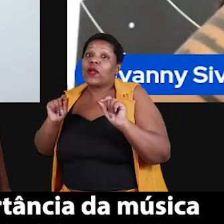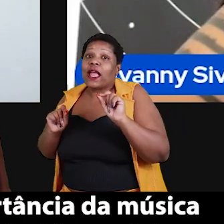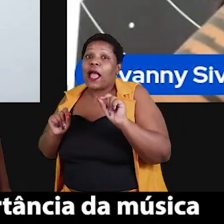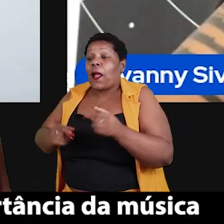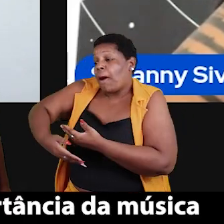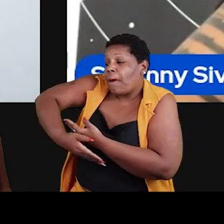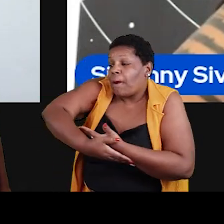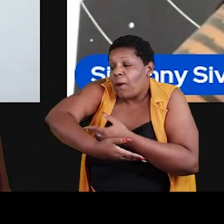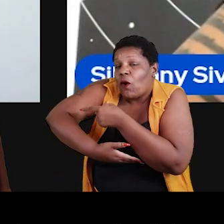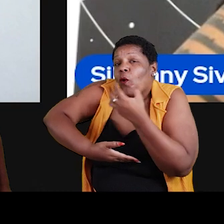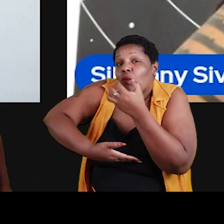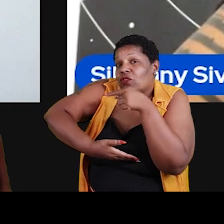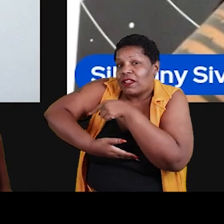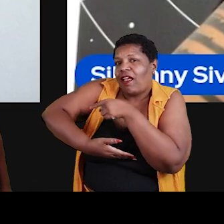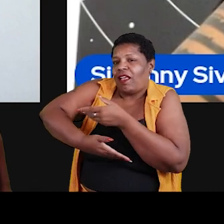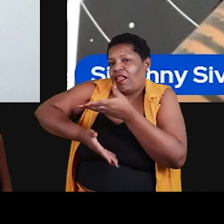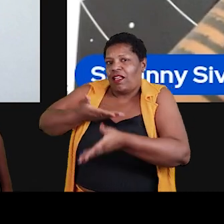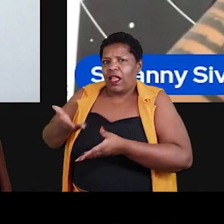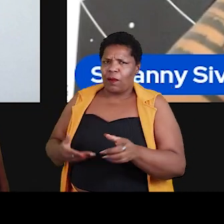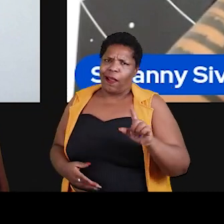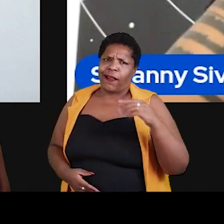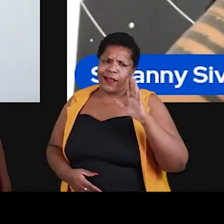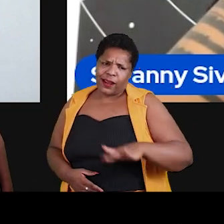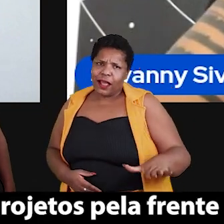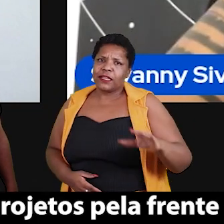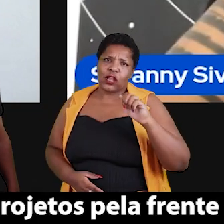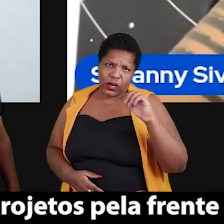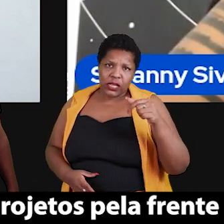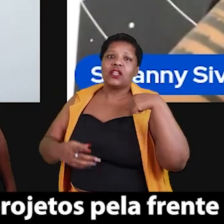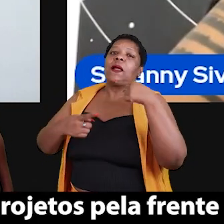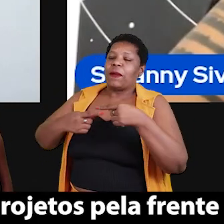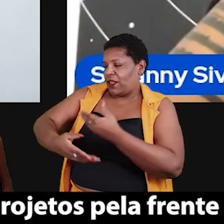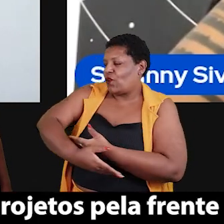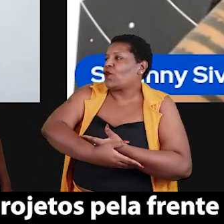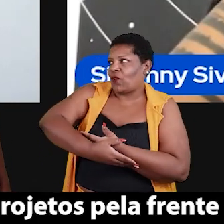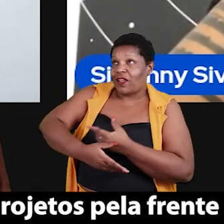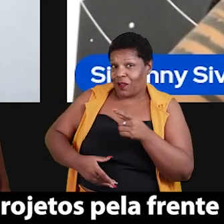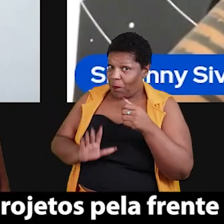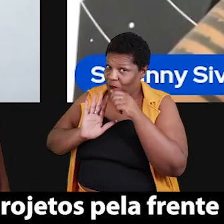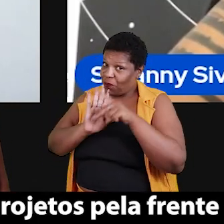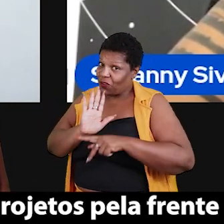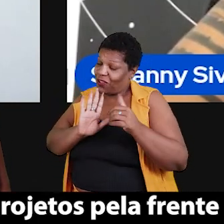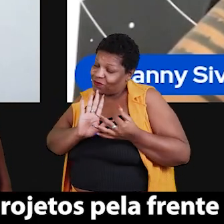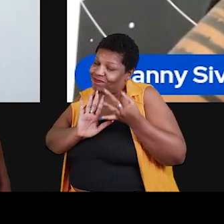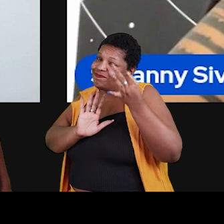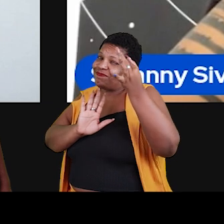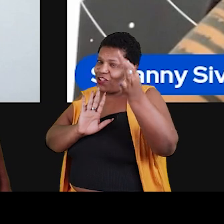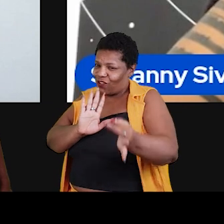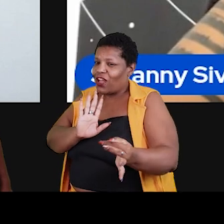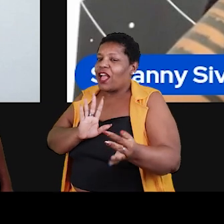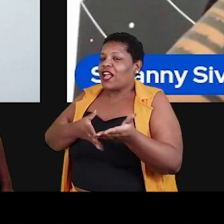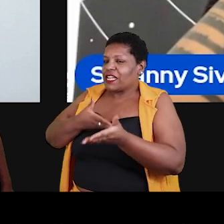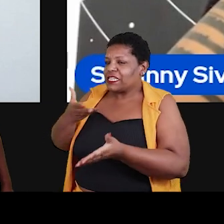os bebês também, não só para criança e para adolescente. Então, vem projetos pela frente aí,